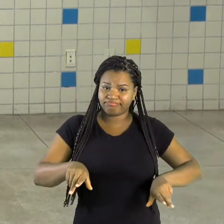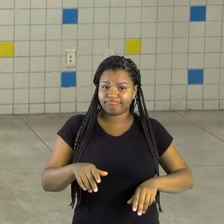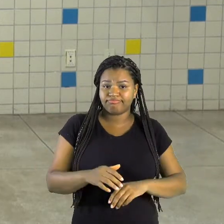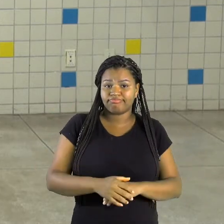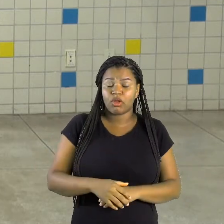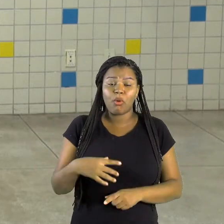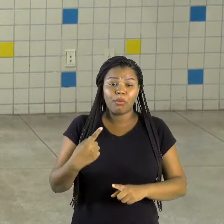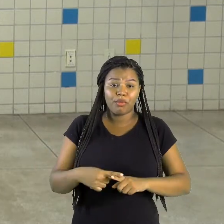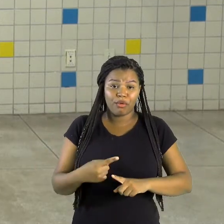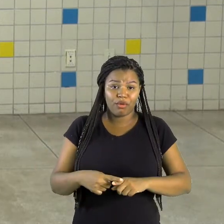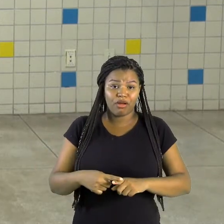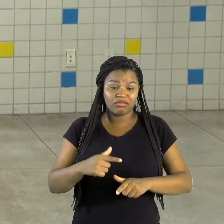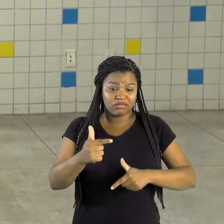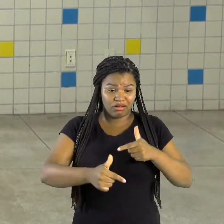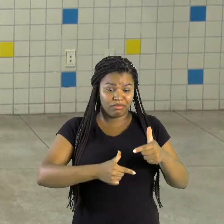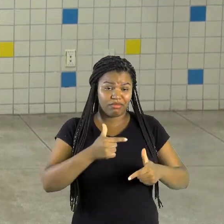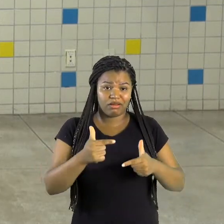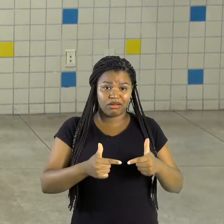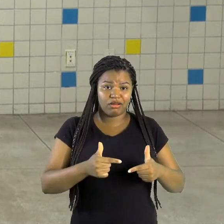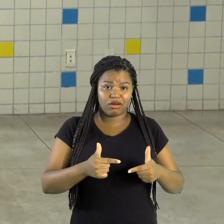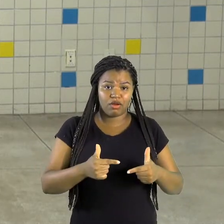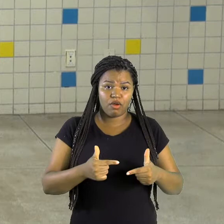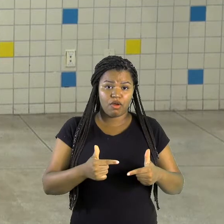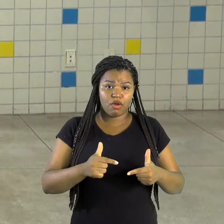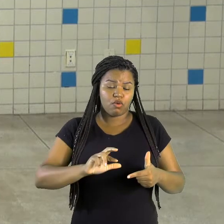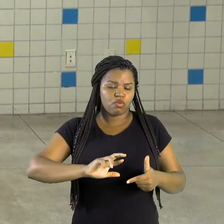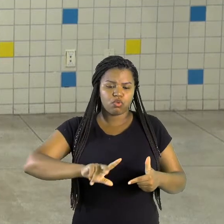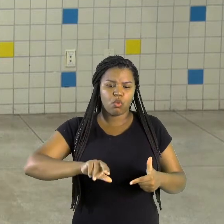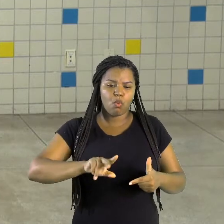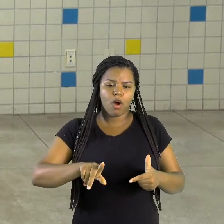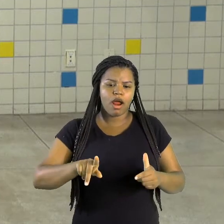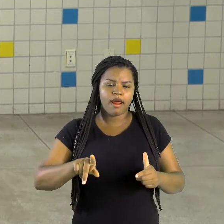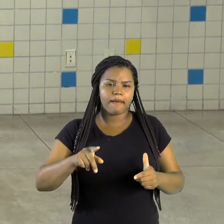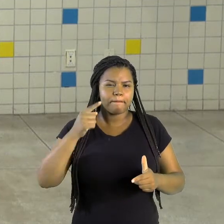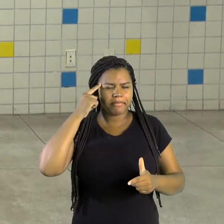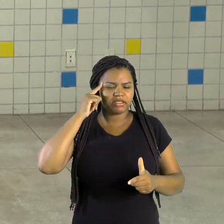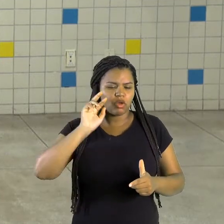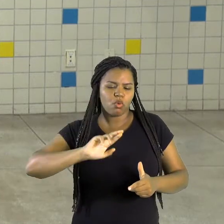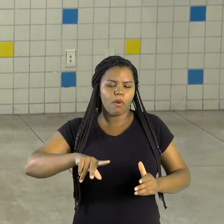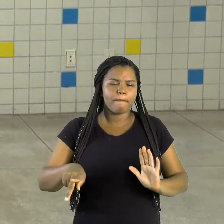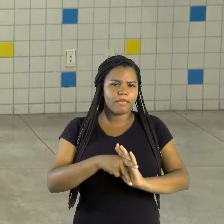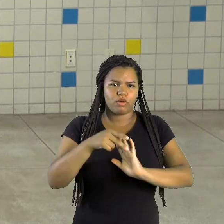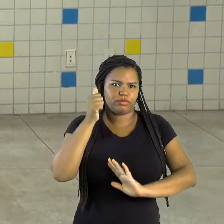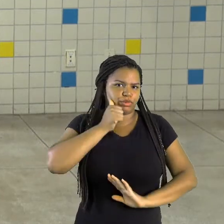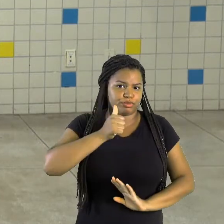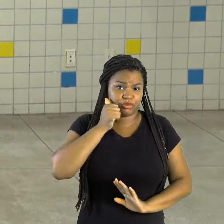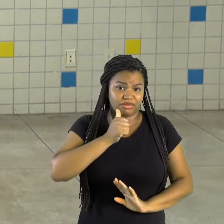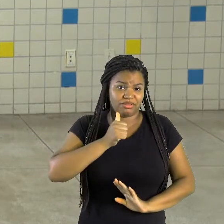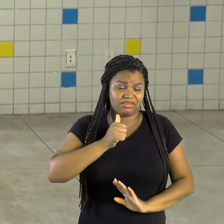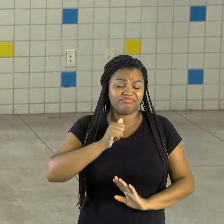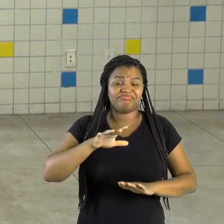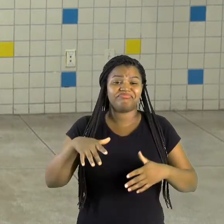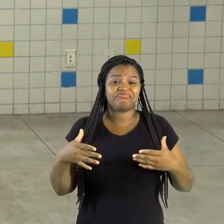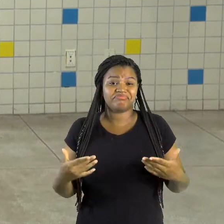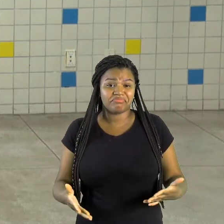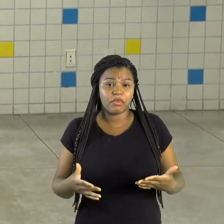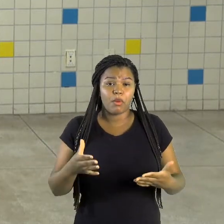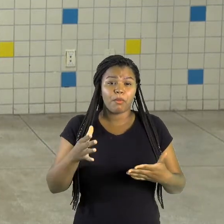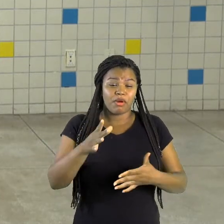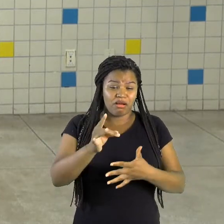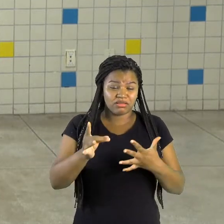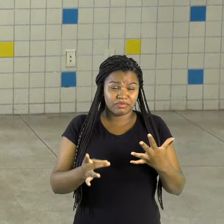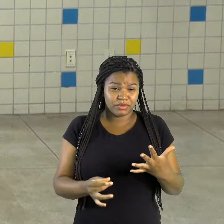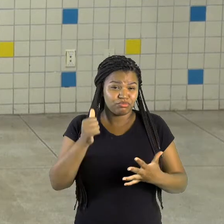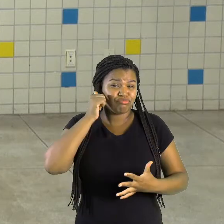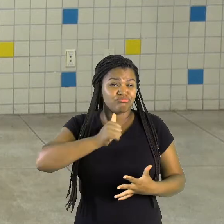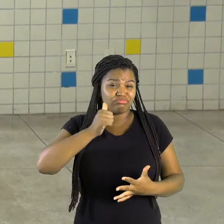tais atividades não eram consideradas atividades para as mulheres. Aliás, em muitos aspectos, as mulheres da Grécia